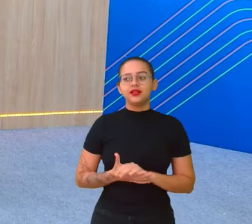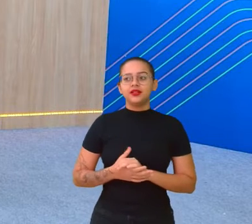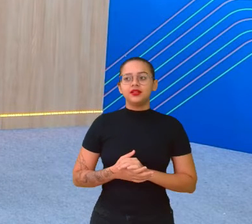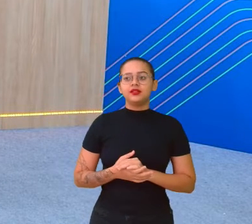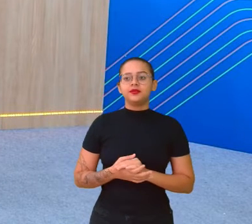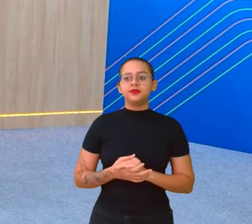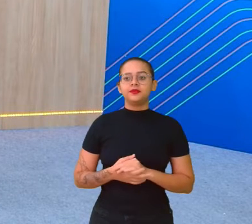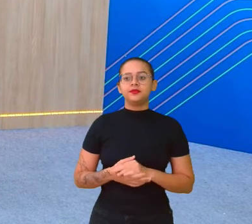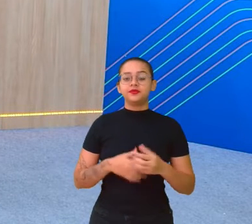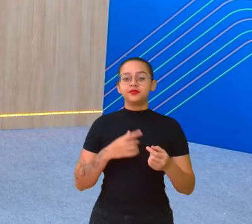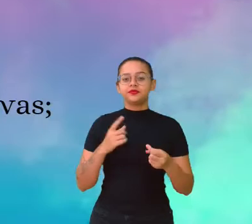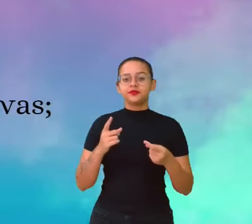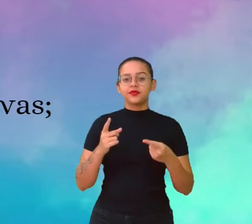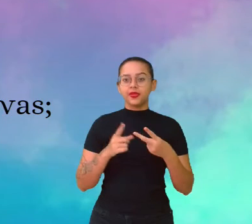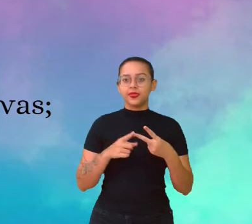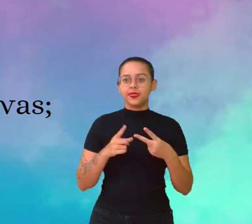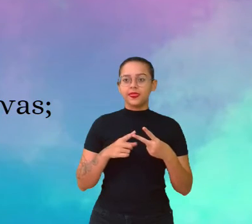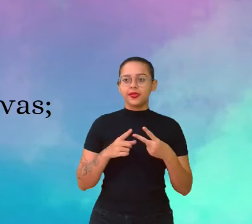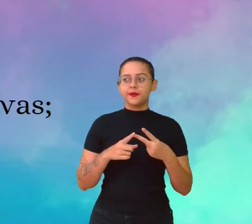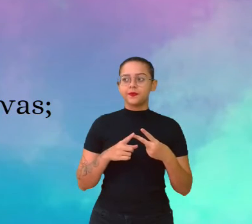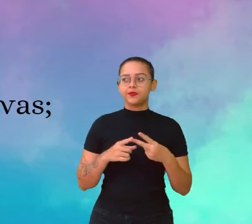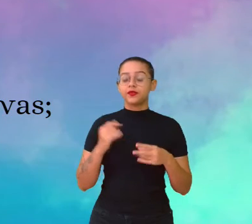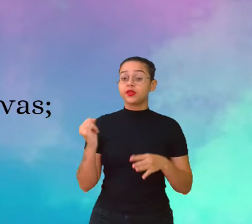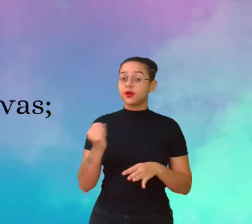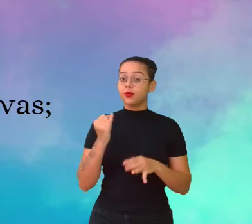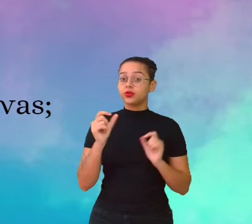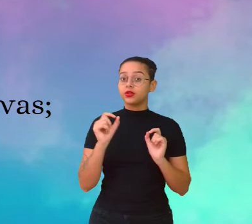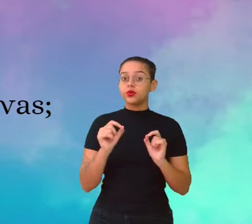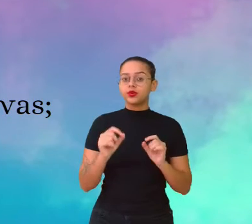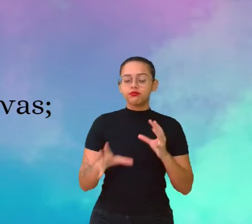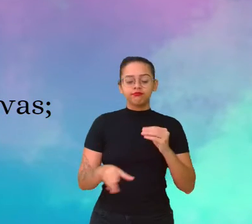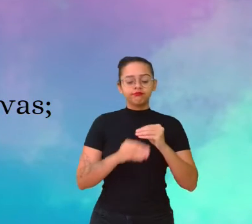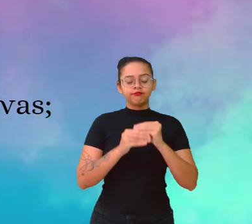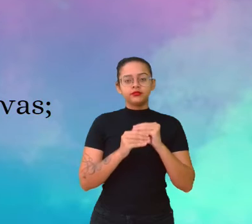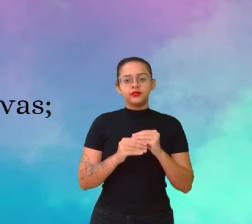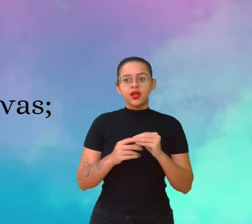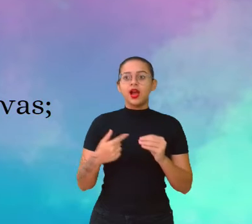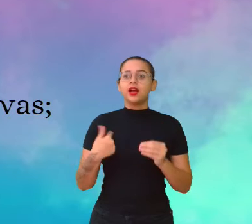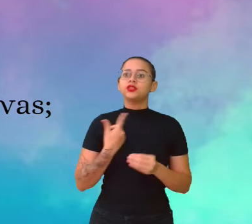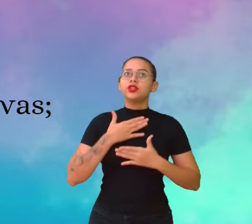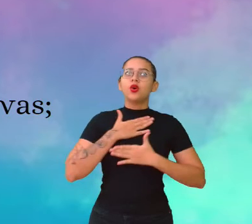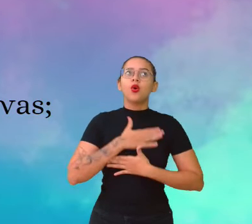segunda pra gente, por favor, Yolanda. Claro. Sim, importante, do quanto que